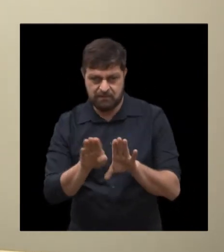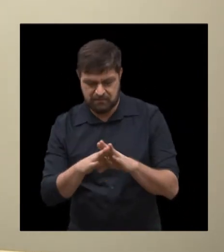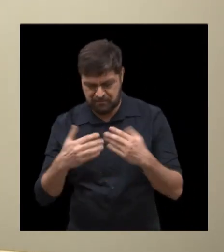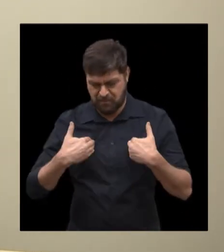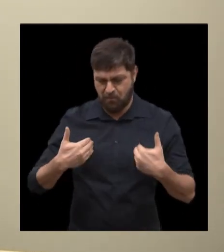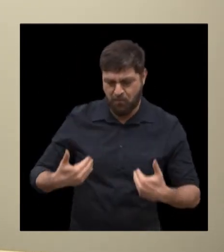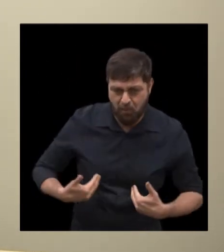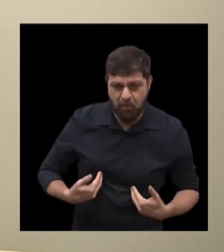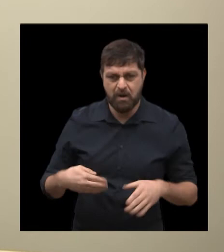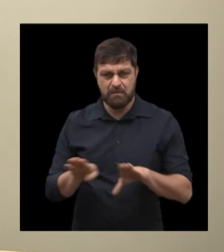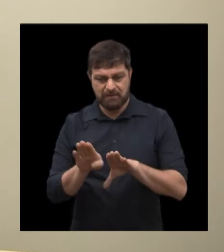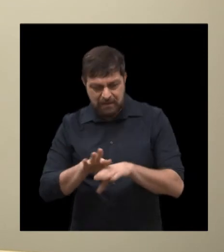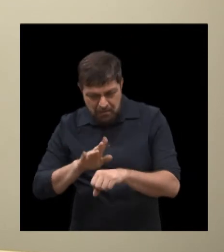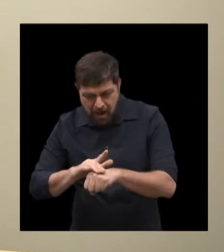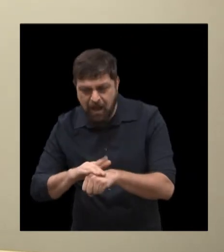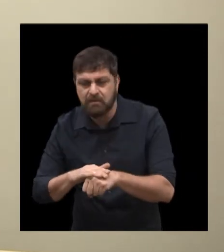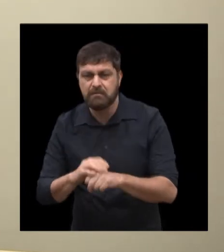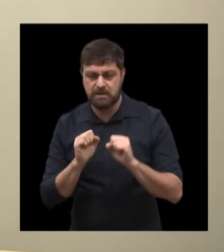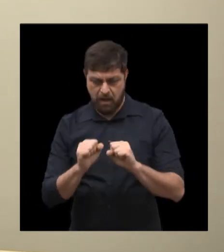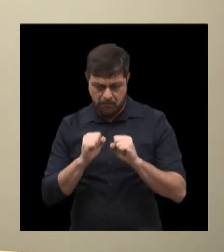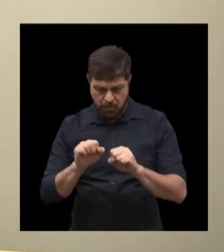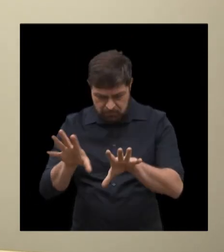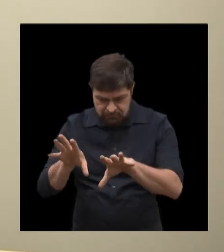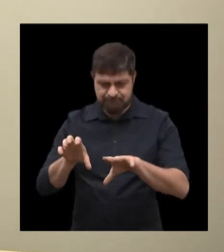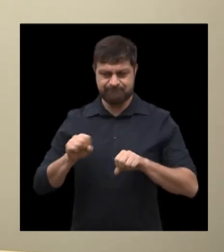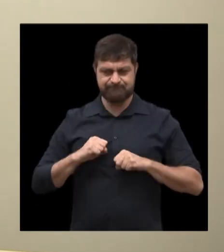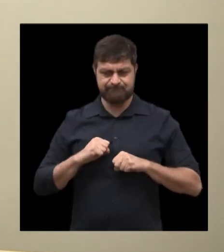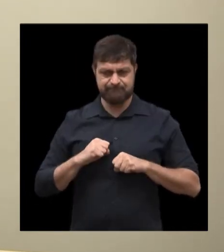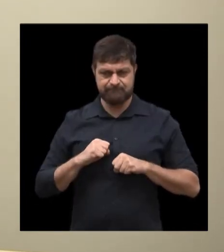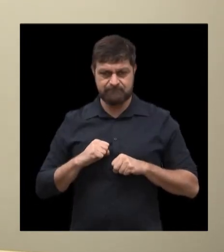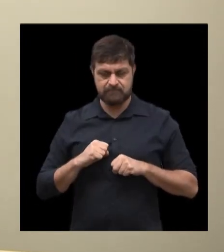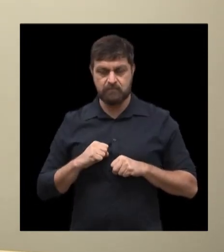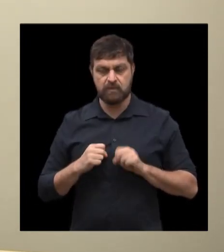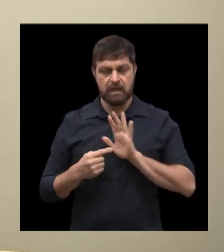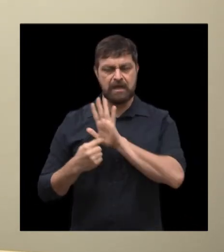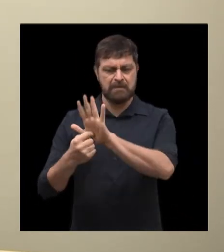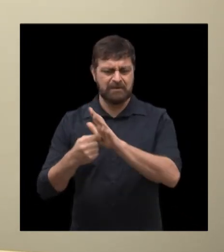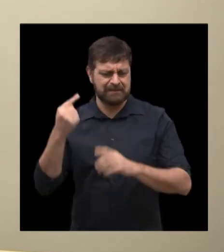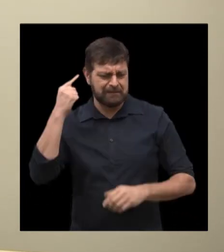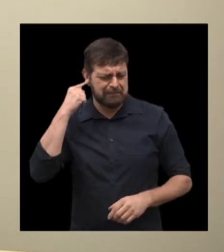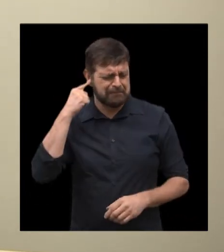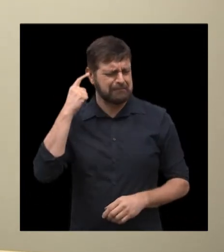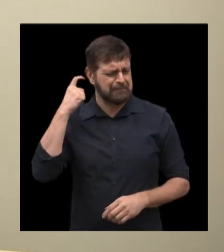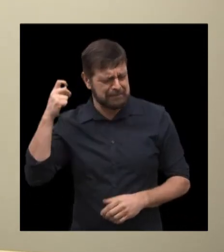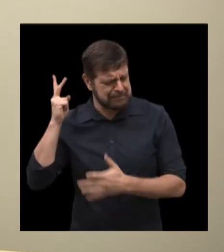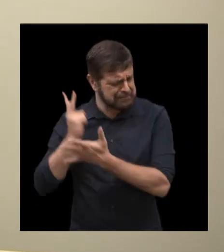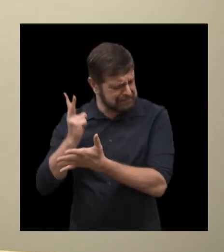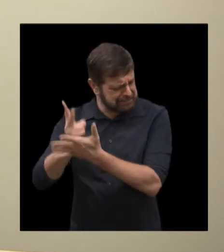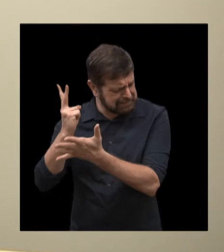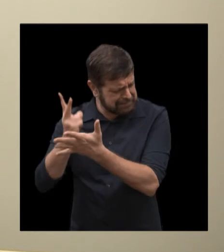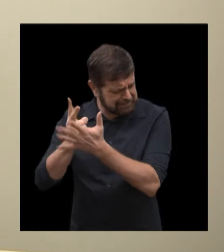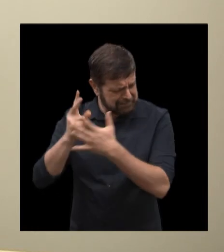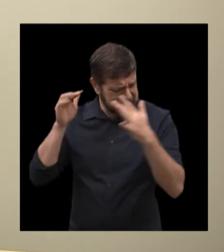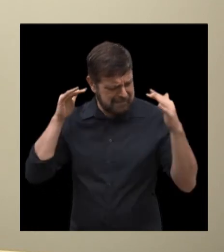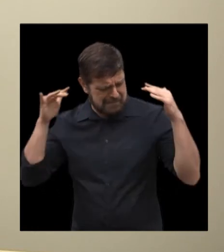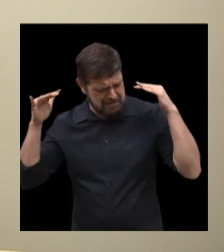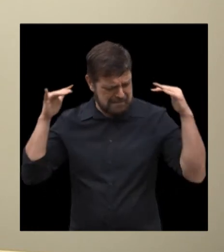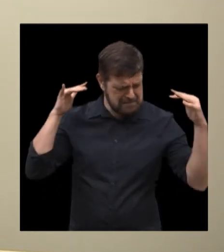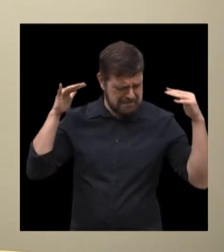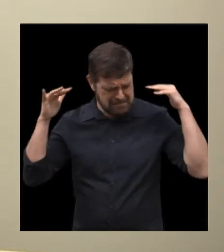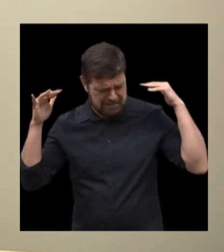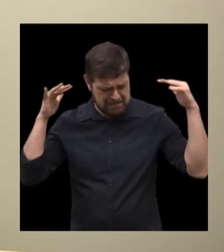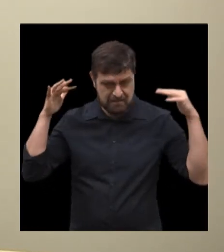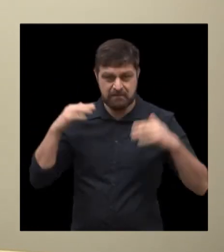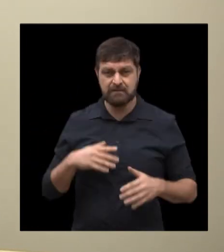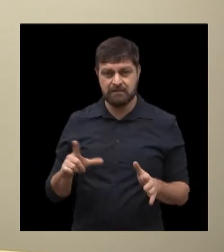metabólica, a pessoa pode estar com algum problema metabólico e isso pode dar o zumbido também. Ele tem muitos fatores, na verdade,